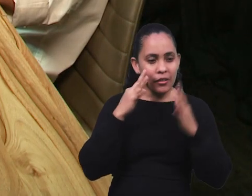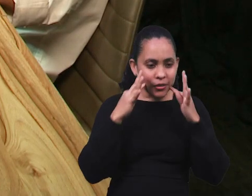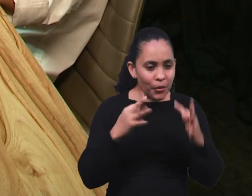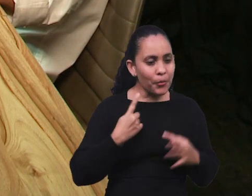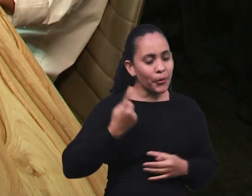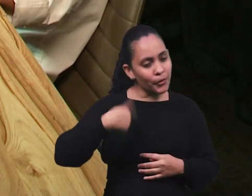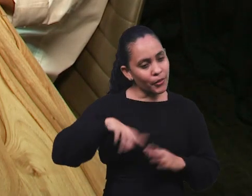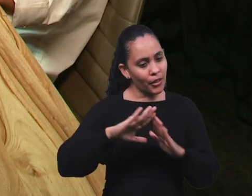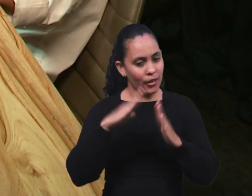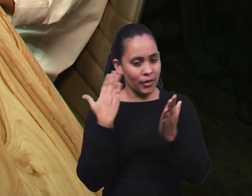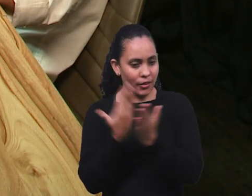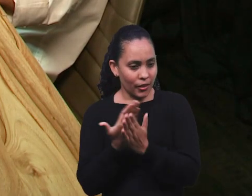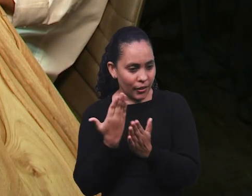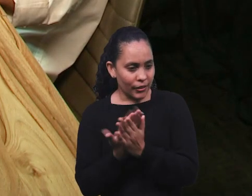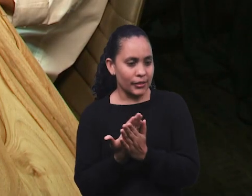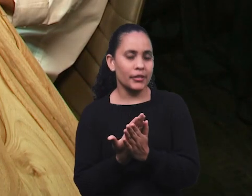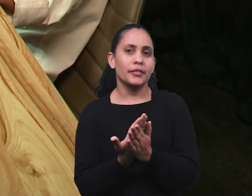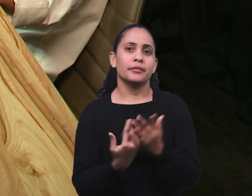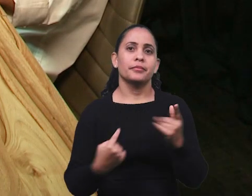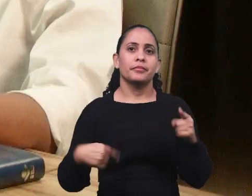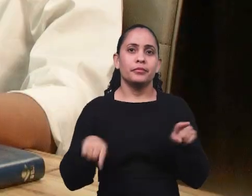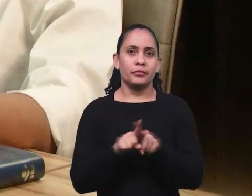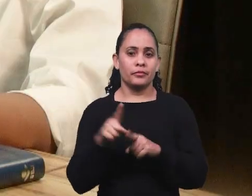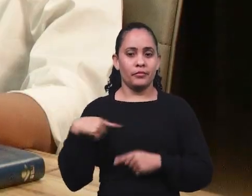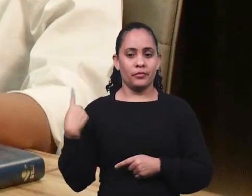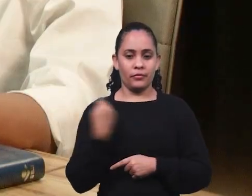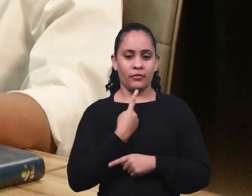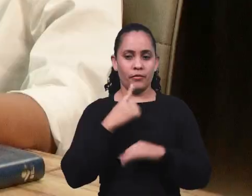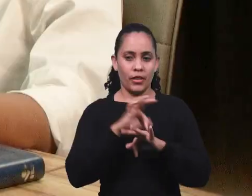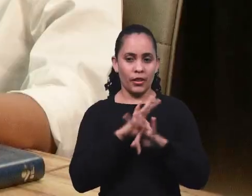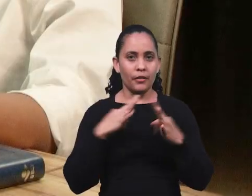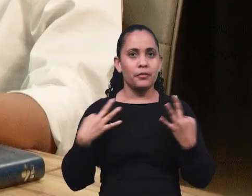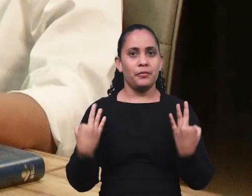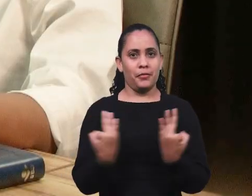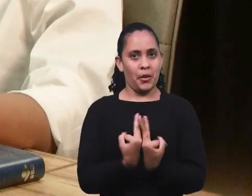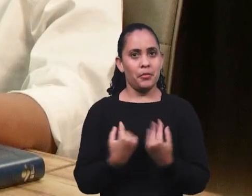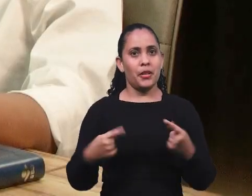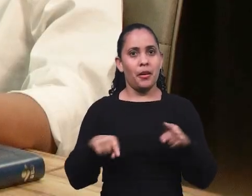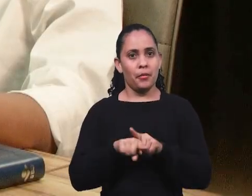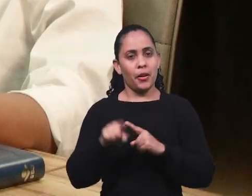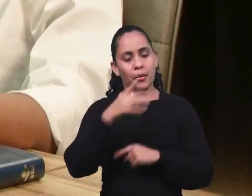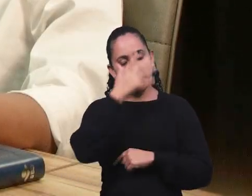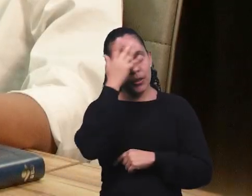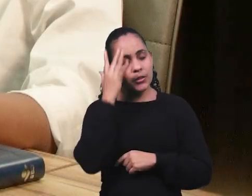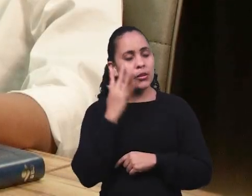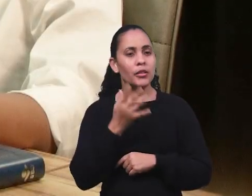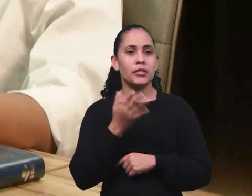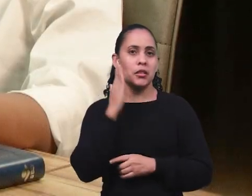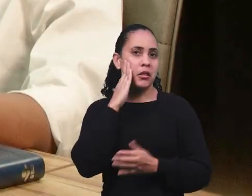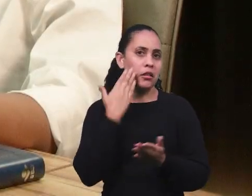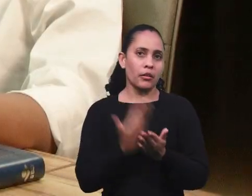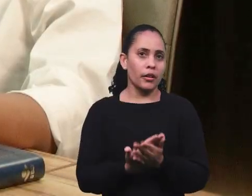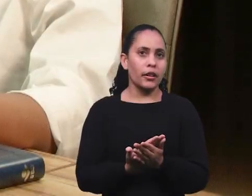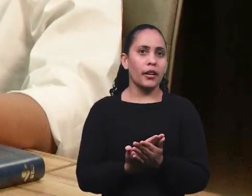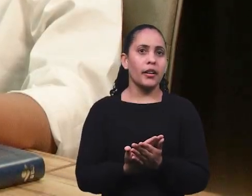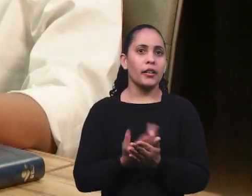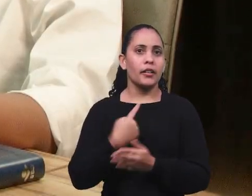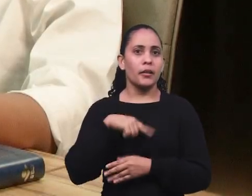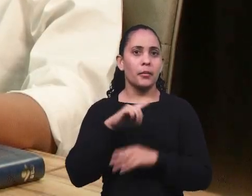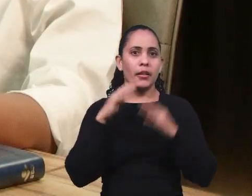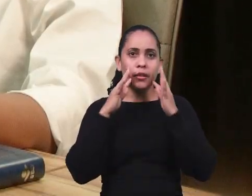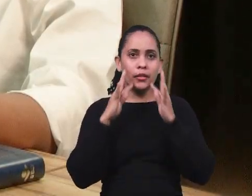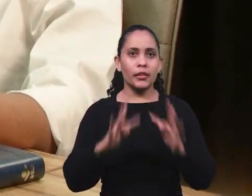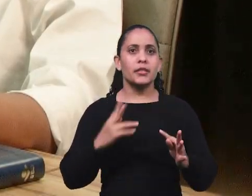ele dá testemunho, na nossa família até, para pessoas da nossa família que não creem, meu irmão, ele dá o